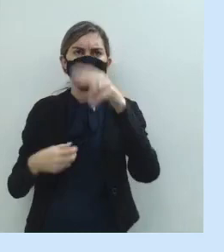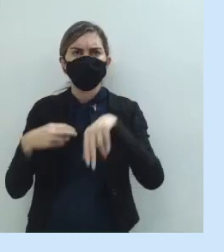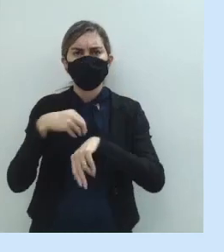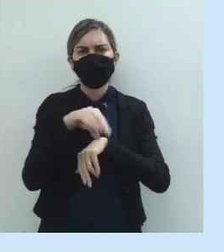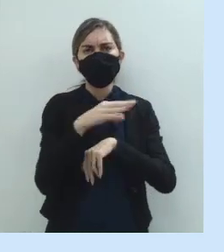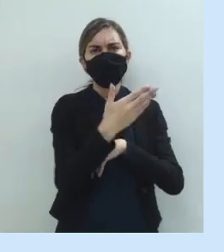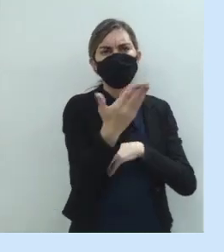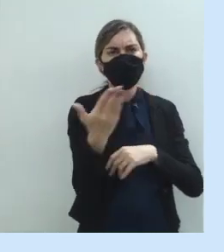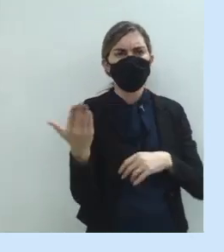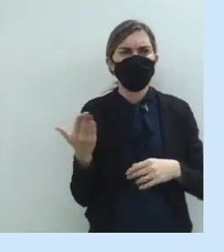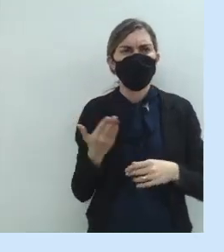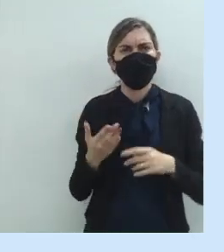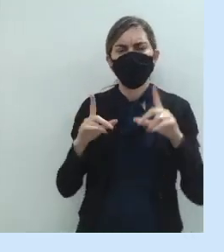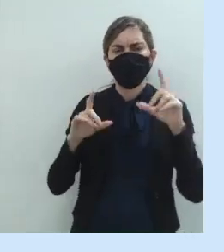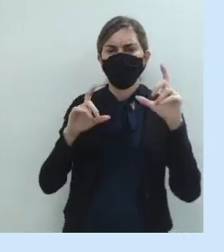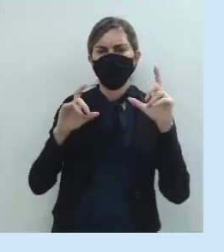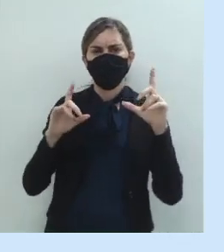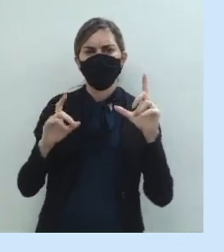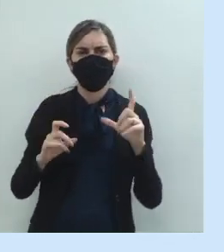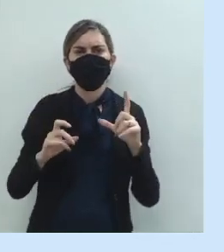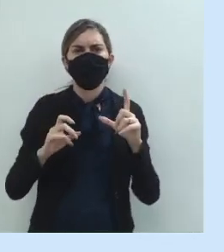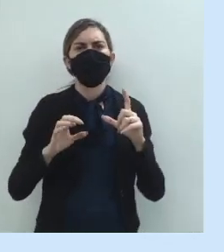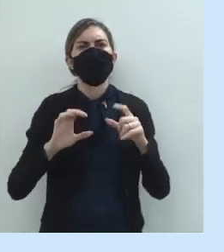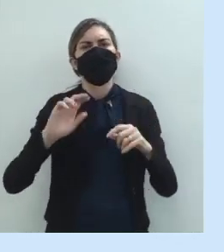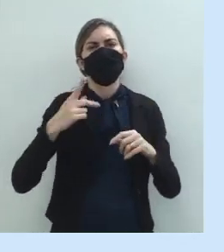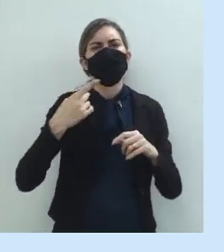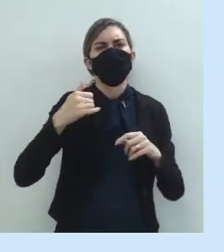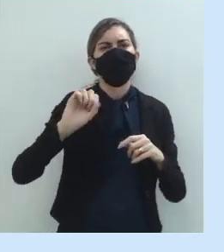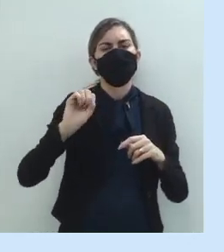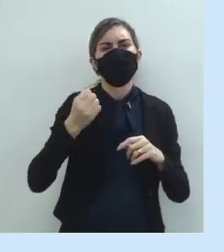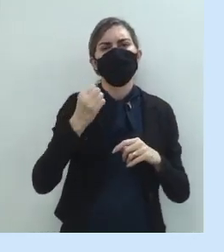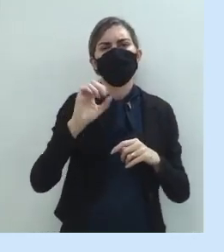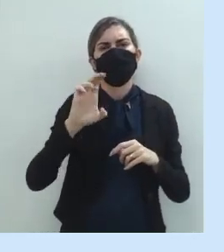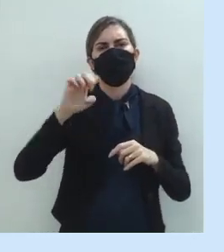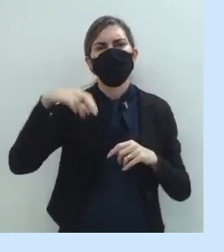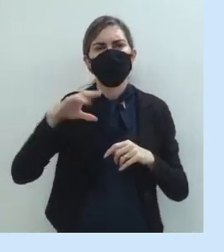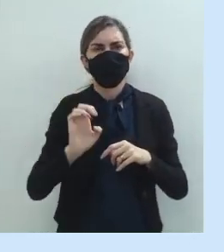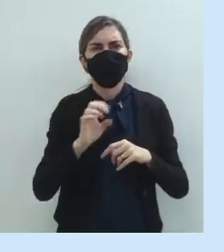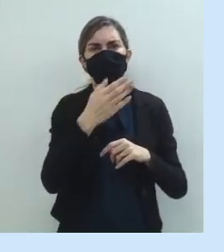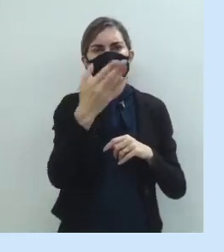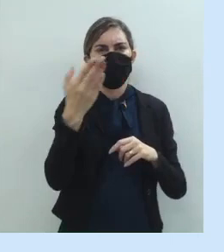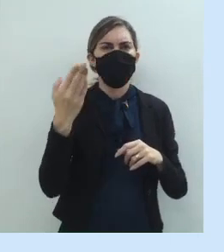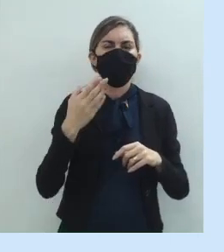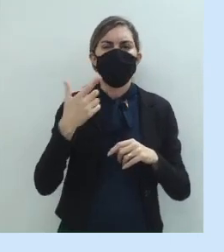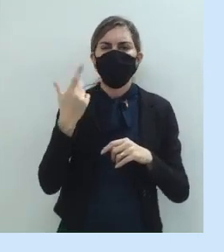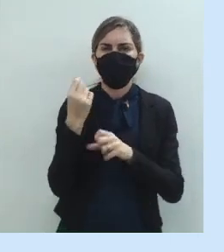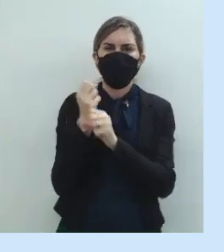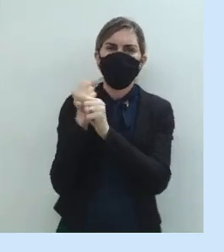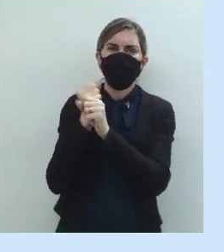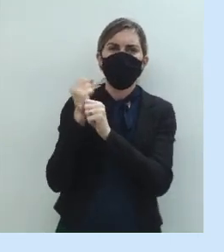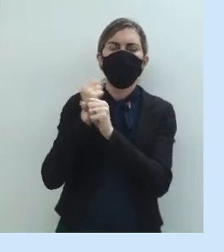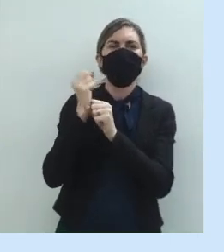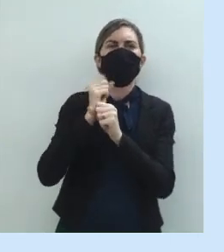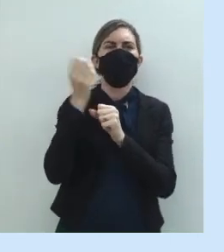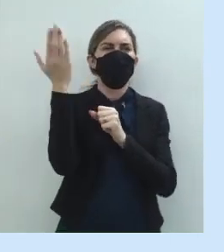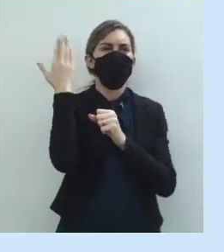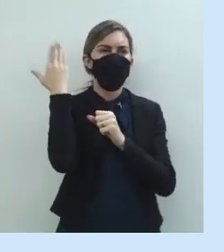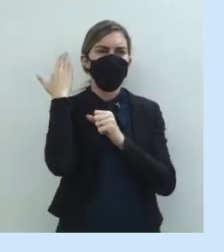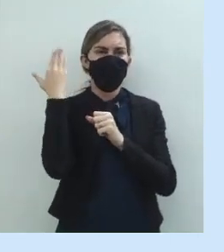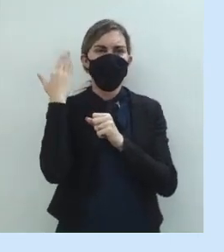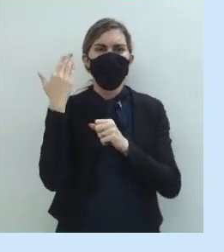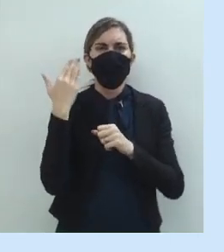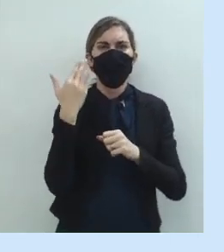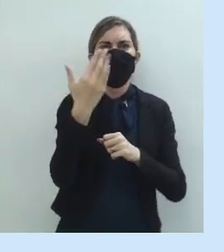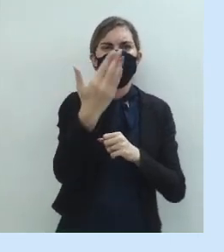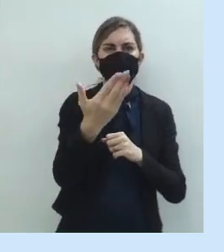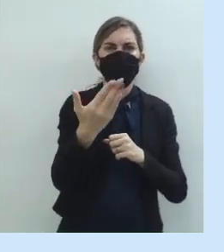para vocês algumas imagens do Chico Science, né, que há pouco mais de 20 anos